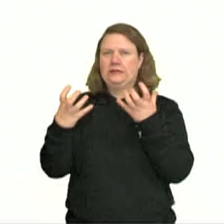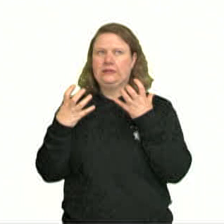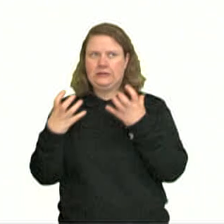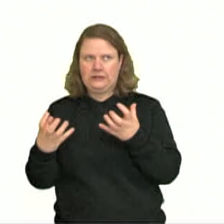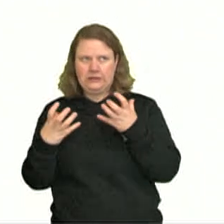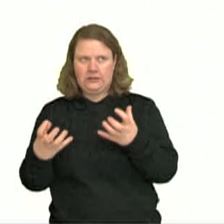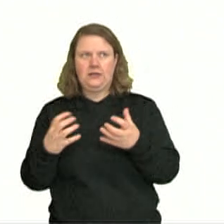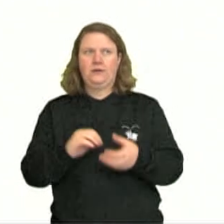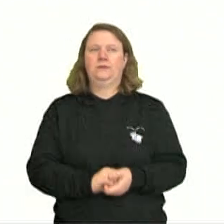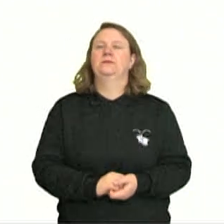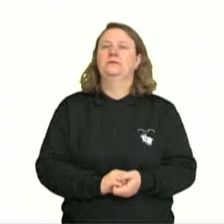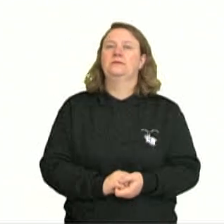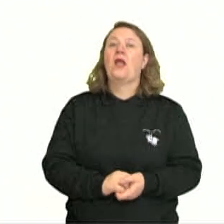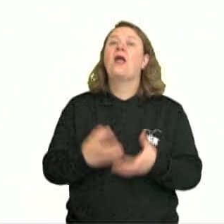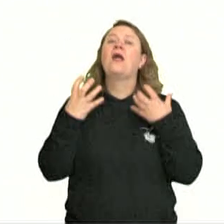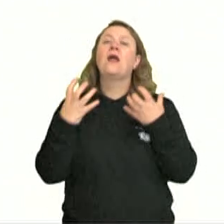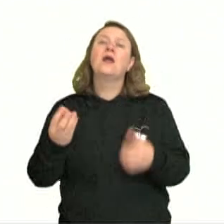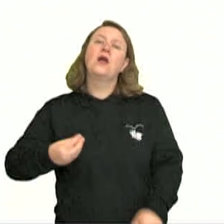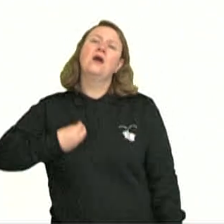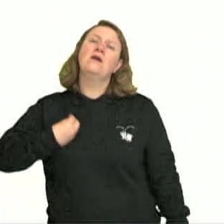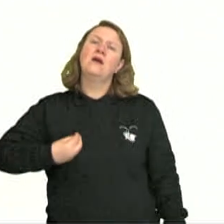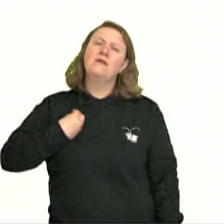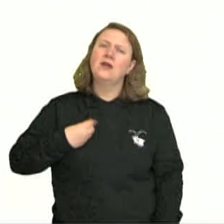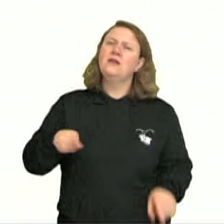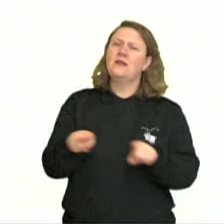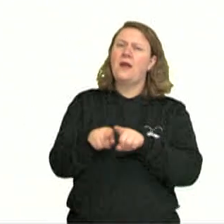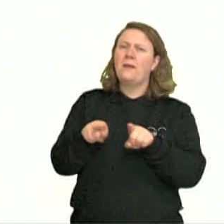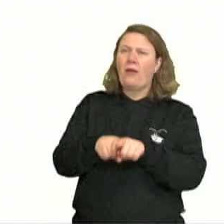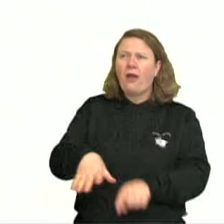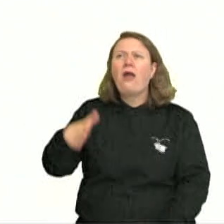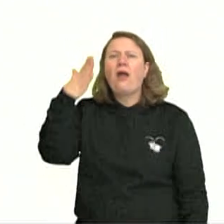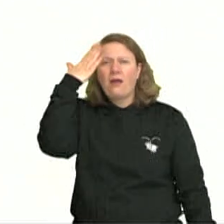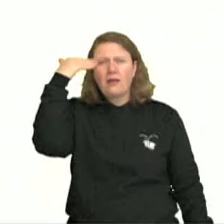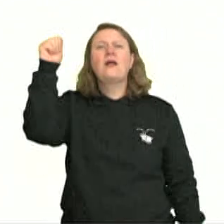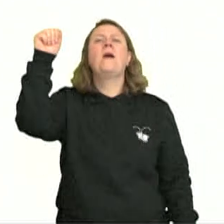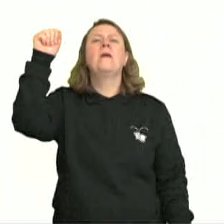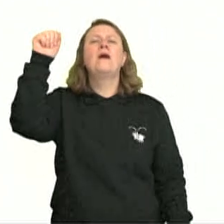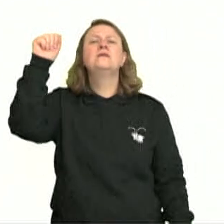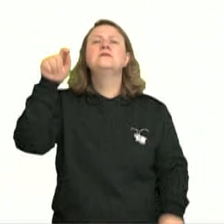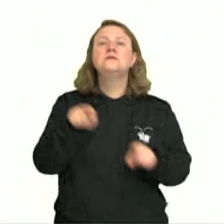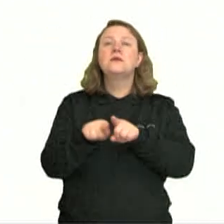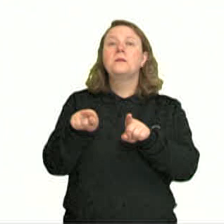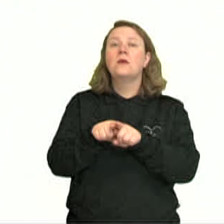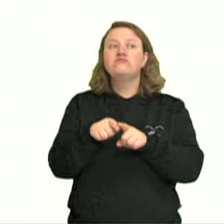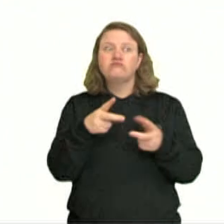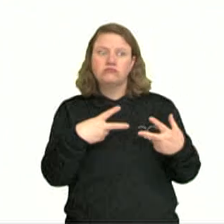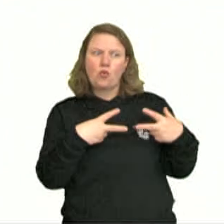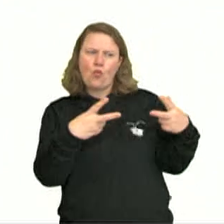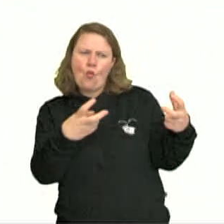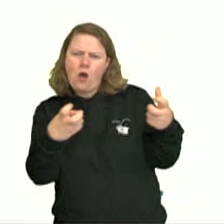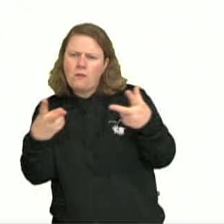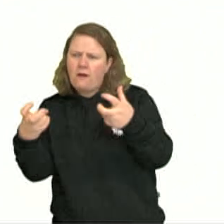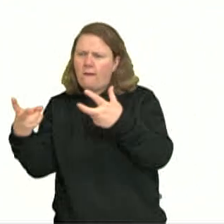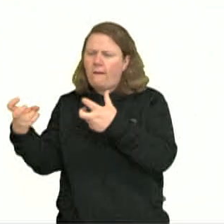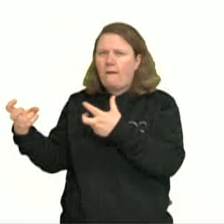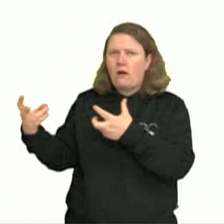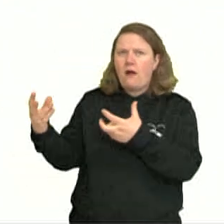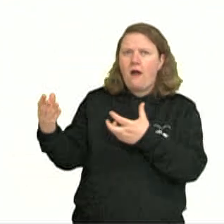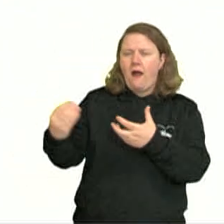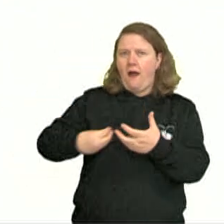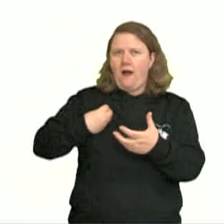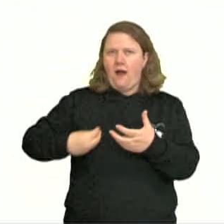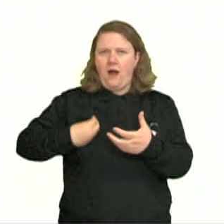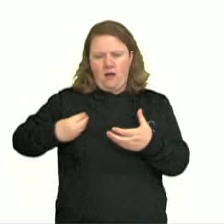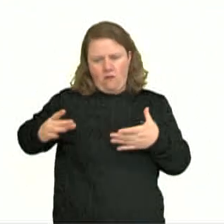existo e quero existir e saber. Repare, quem puder, como a vida é inseparável nestes